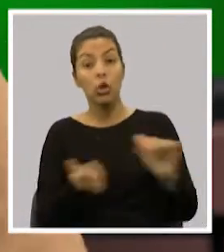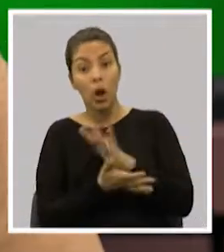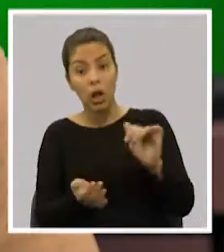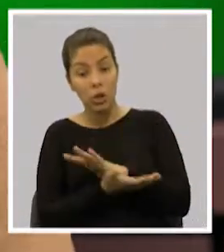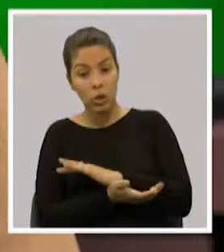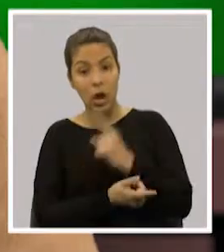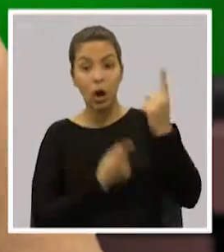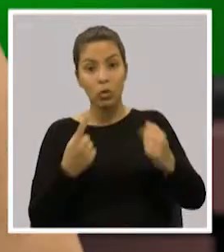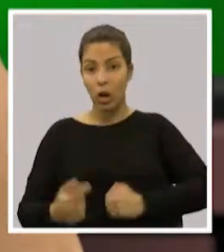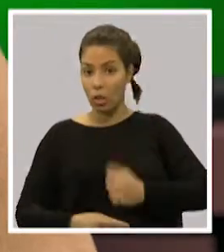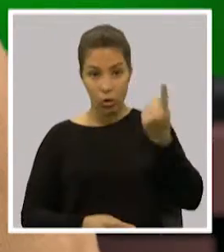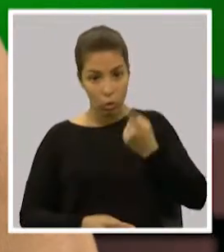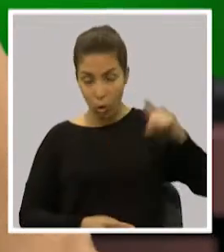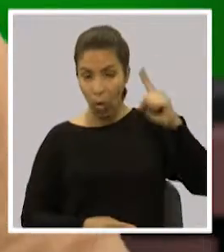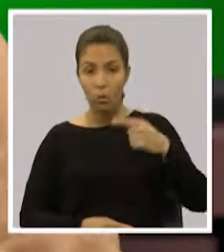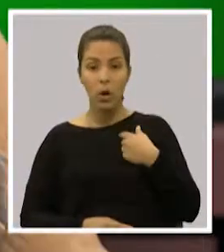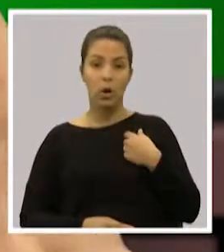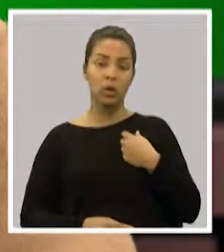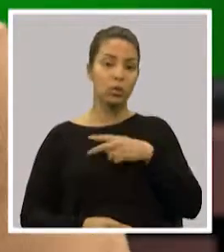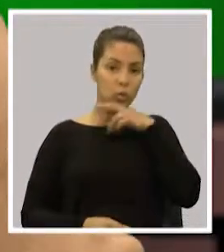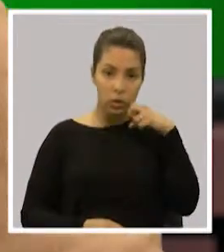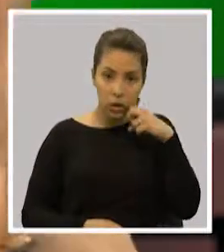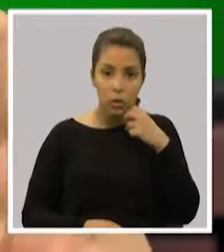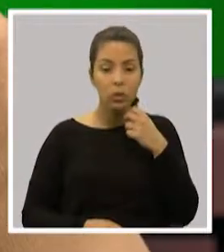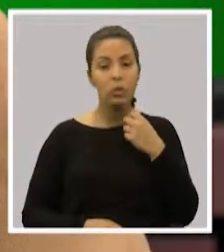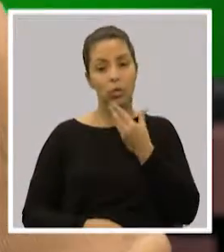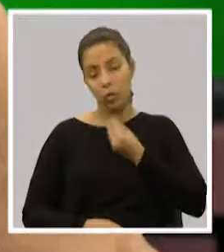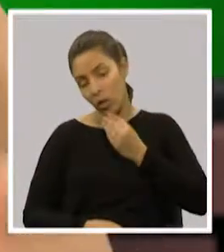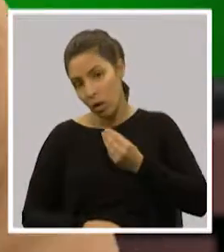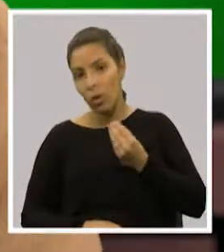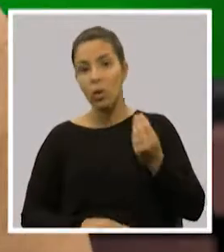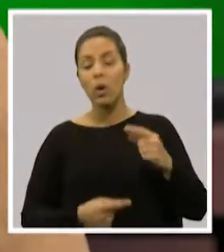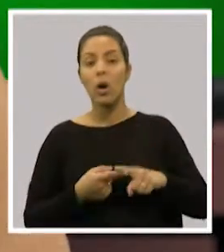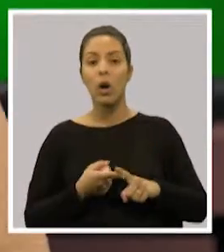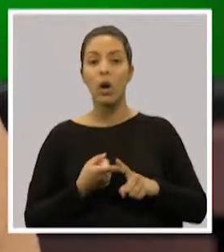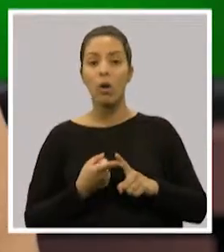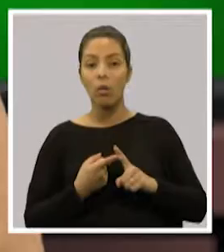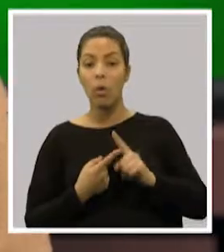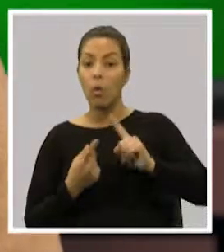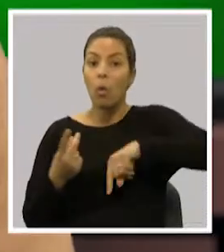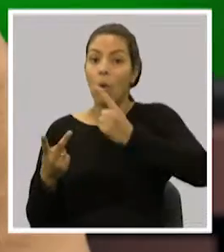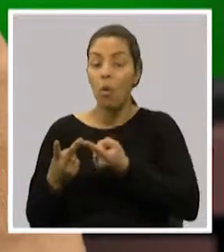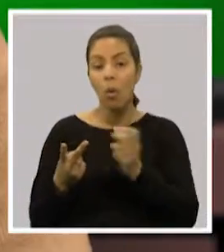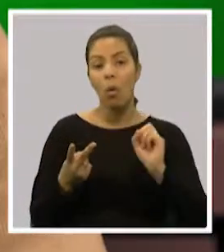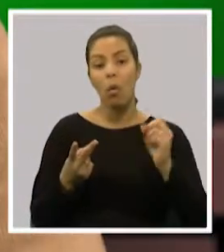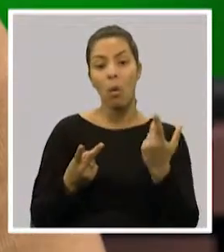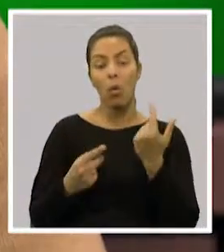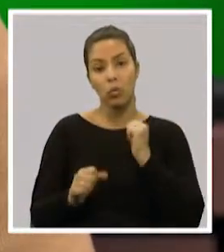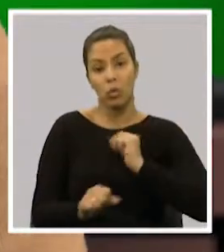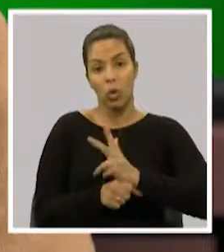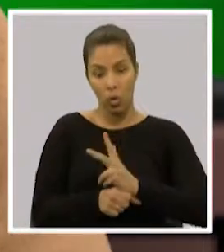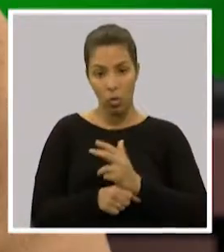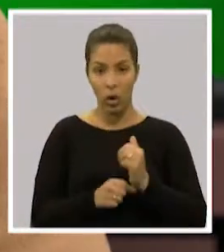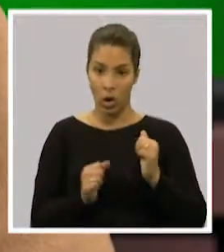não são católicos, pode ser judeu ou nem sequer é agnóstico, e trabalhar com uma grande seriedade